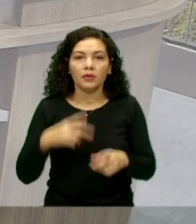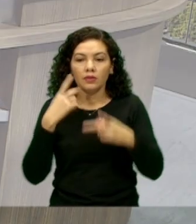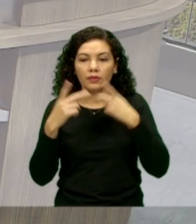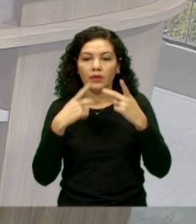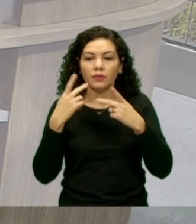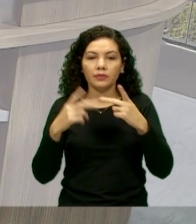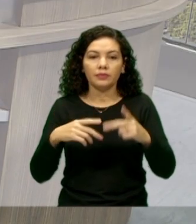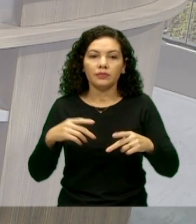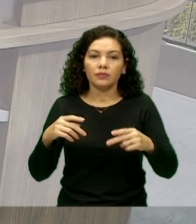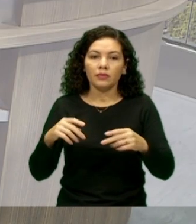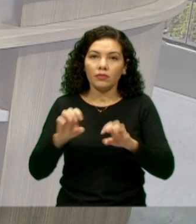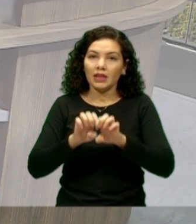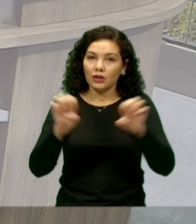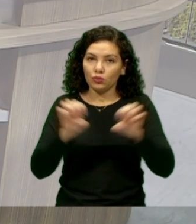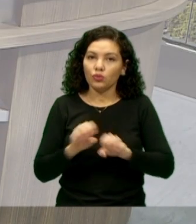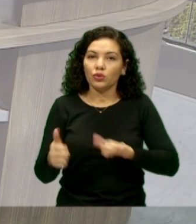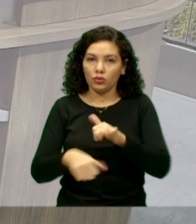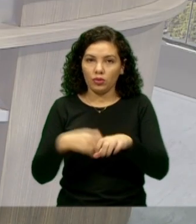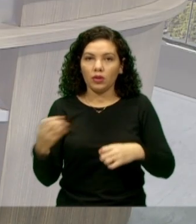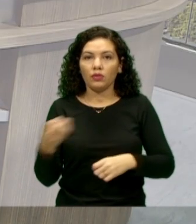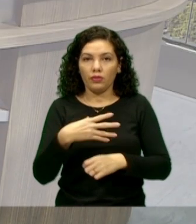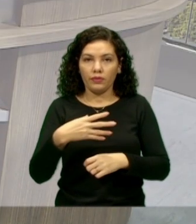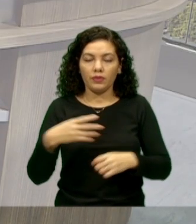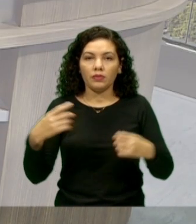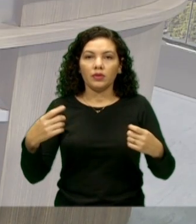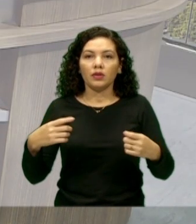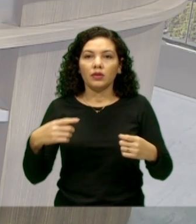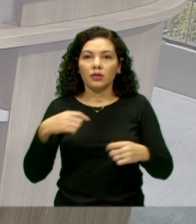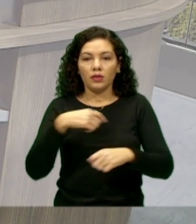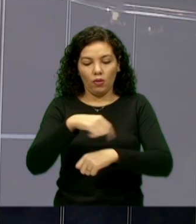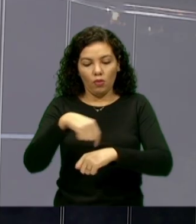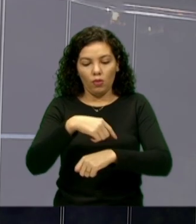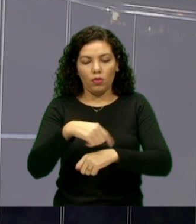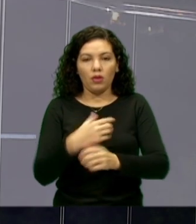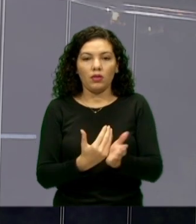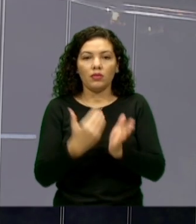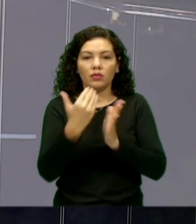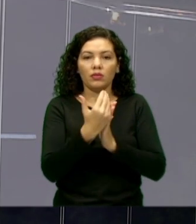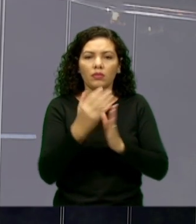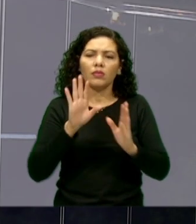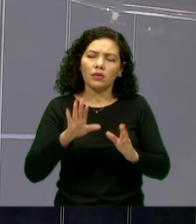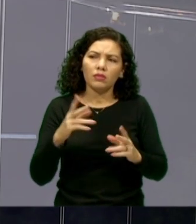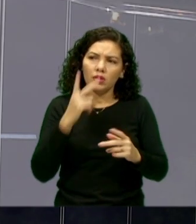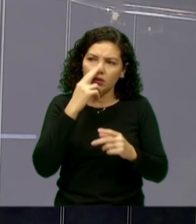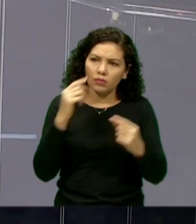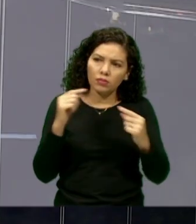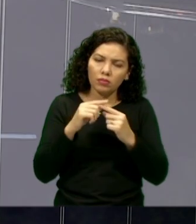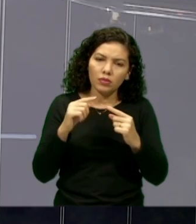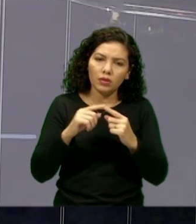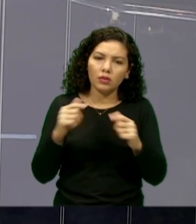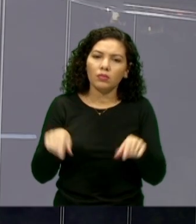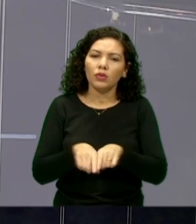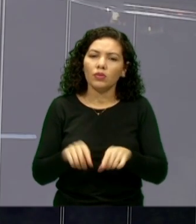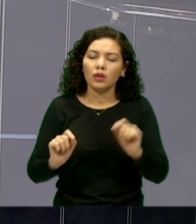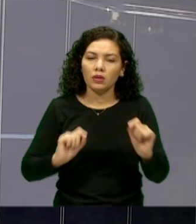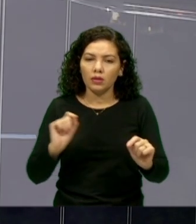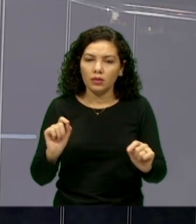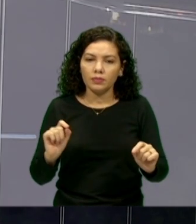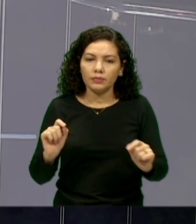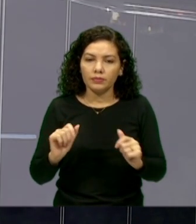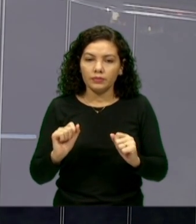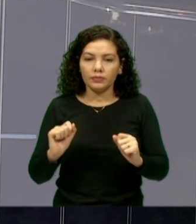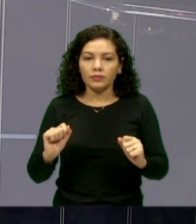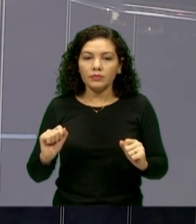dessa questão dessa reestruturação, de repente para horas extras, mas não seria o caso talvez também de mexer